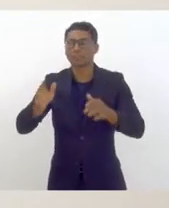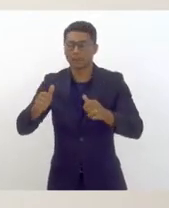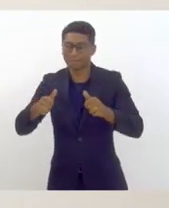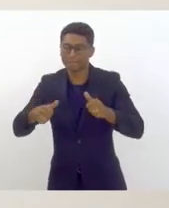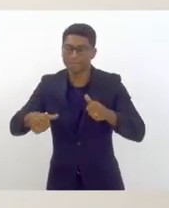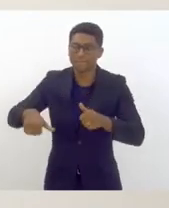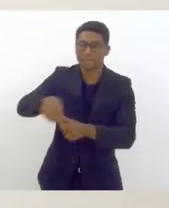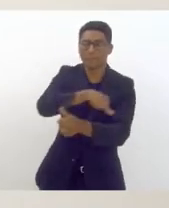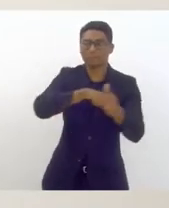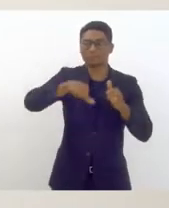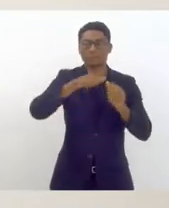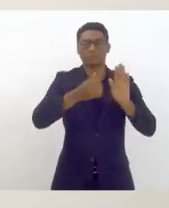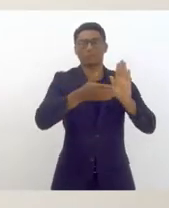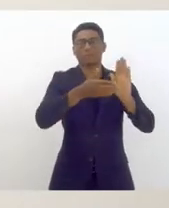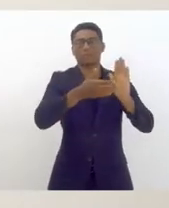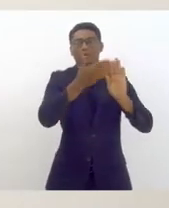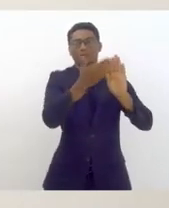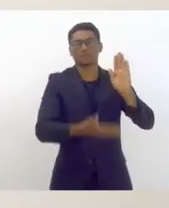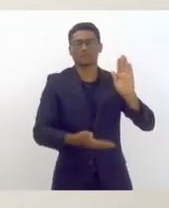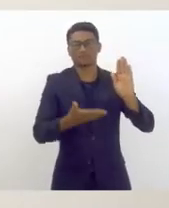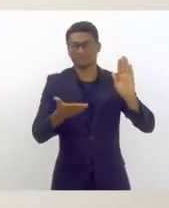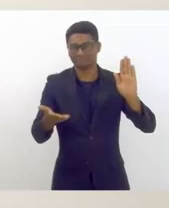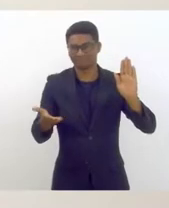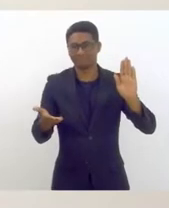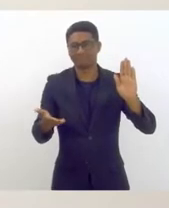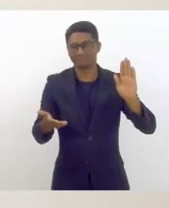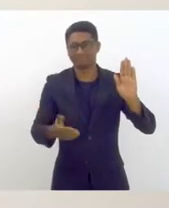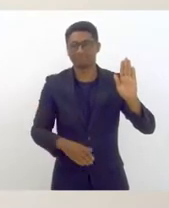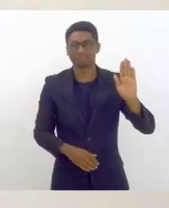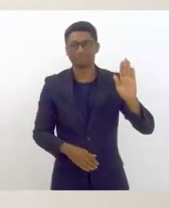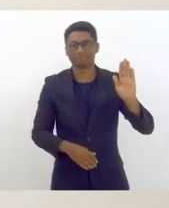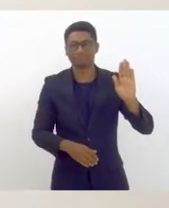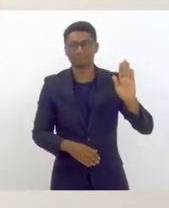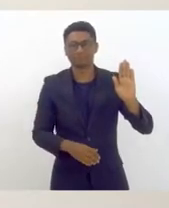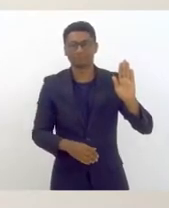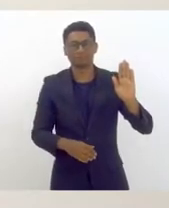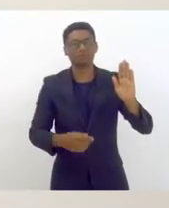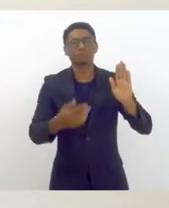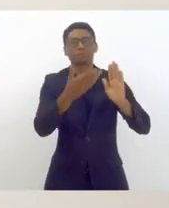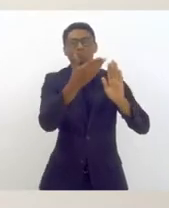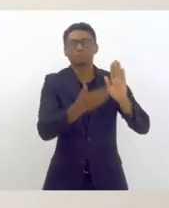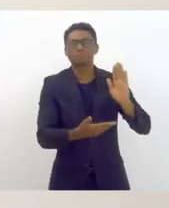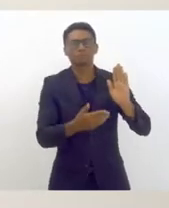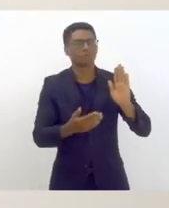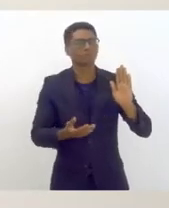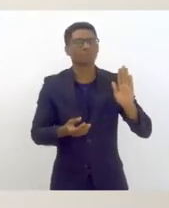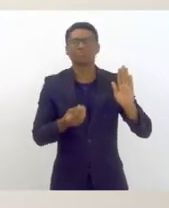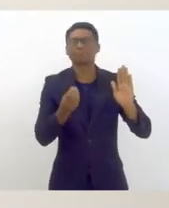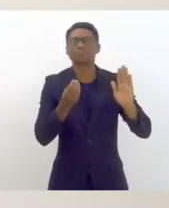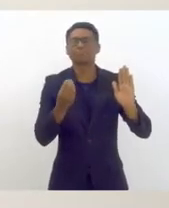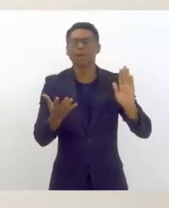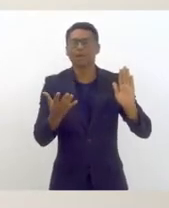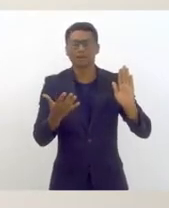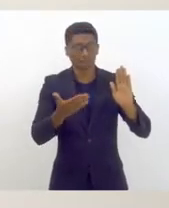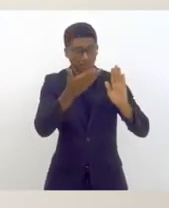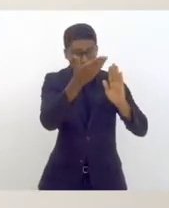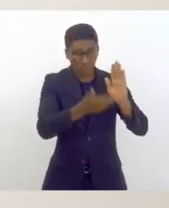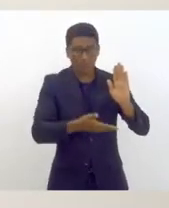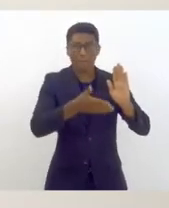efetivamente propostas que foram colocadas em abertas, né, para que nós